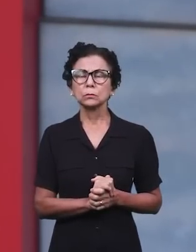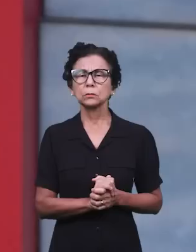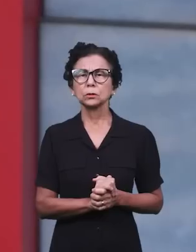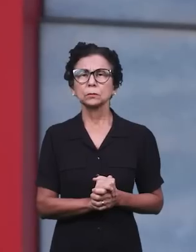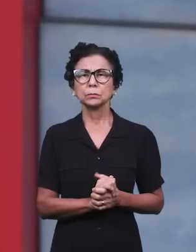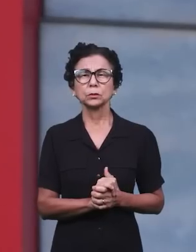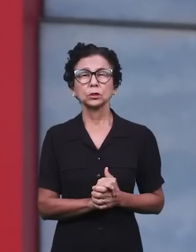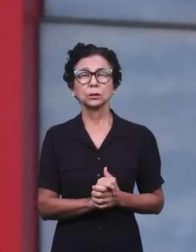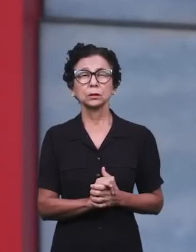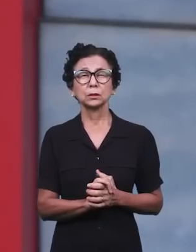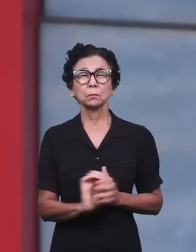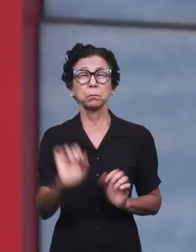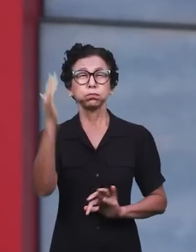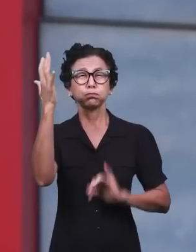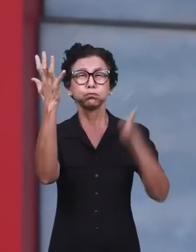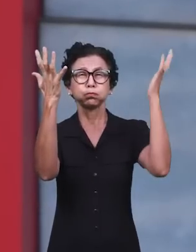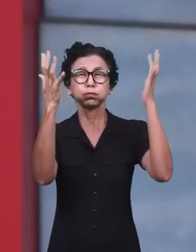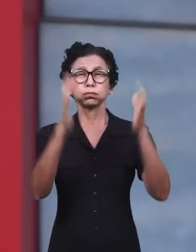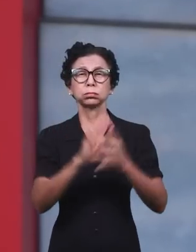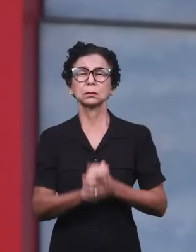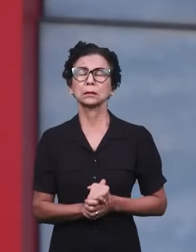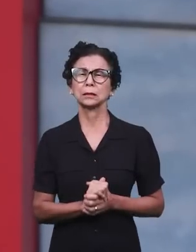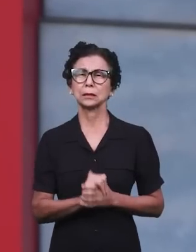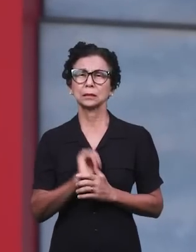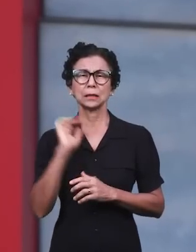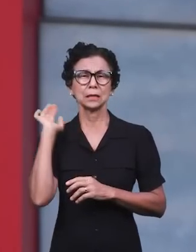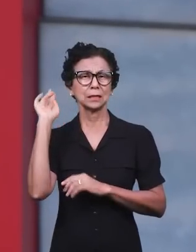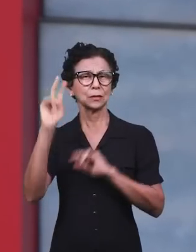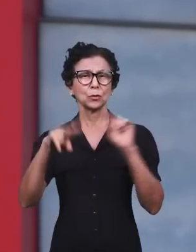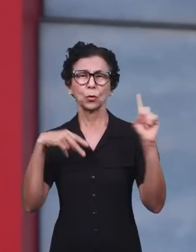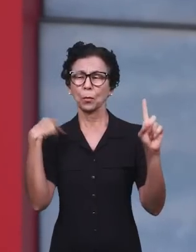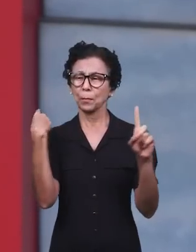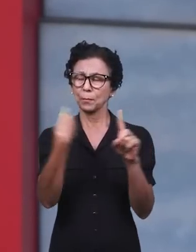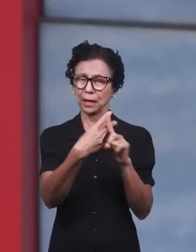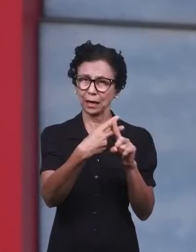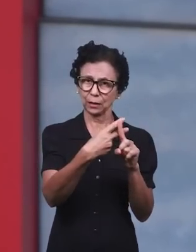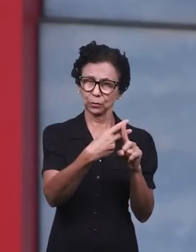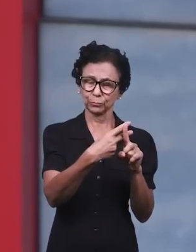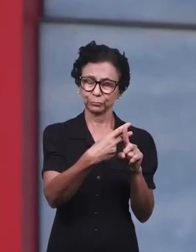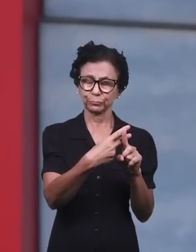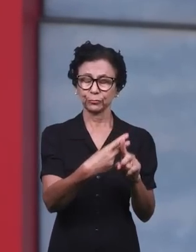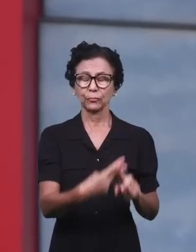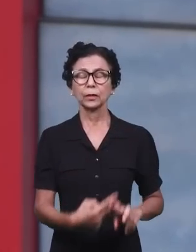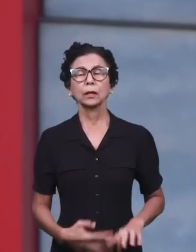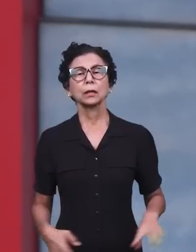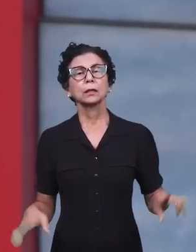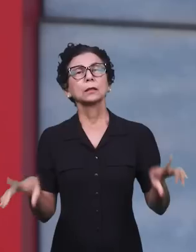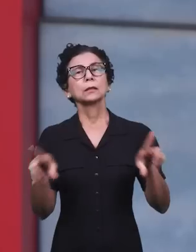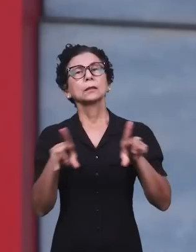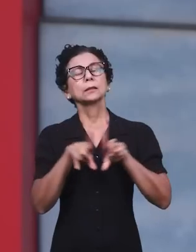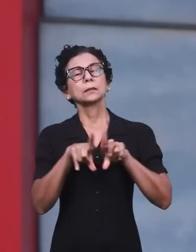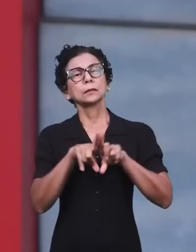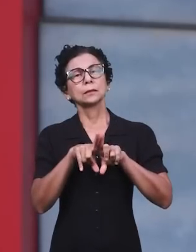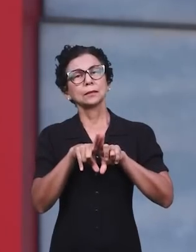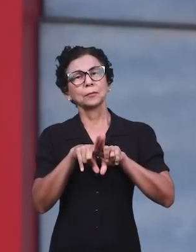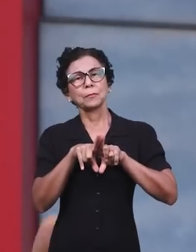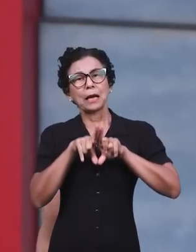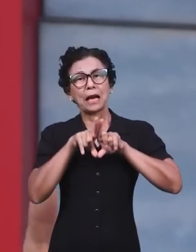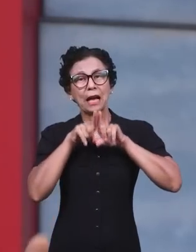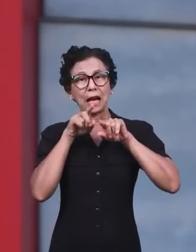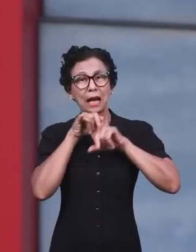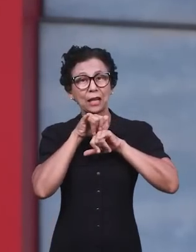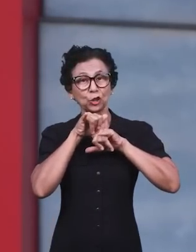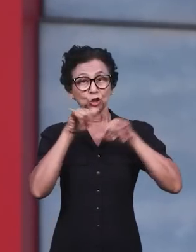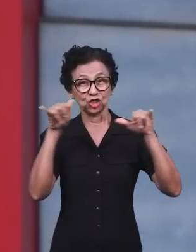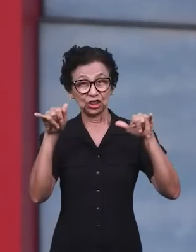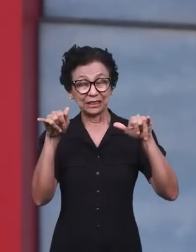aumentou. E outra é que a divulgação dos fatos também agora é instantânea, já não é, você